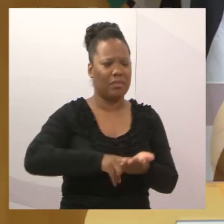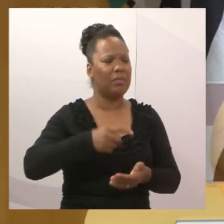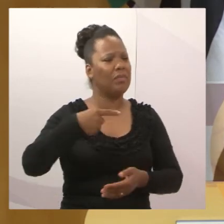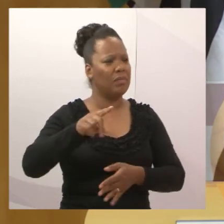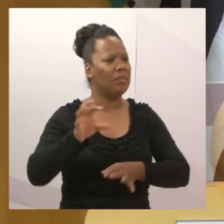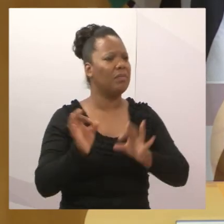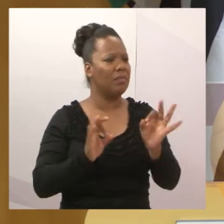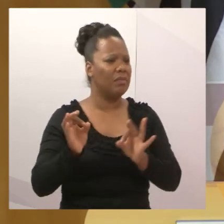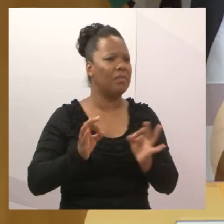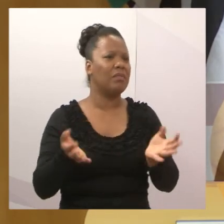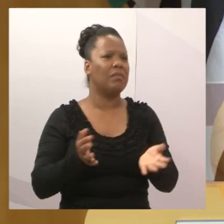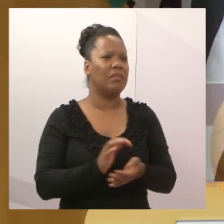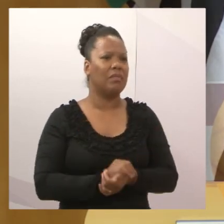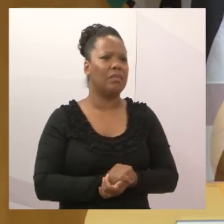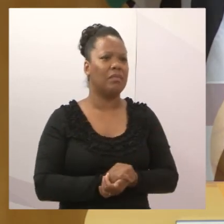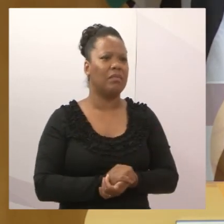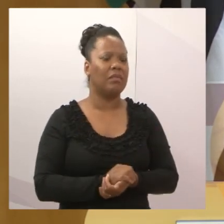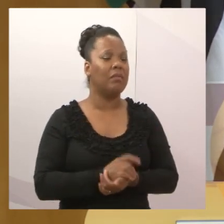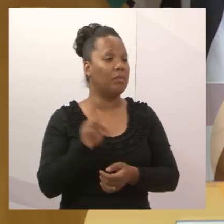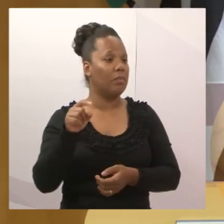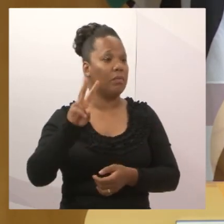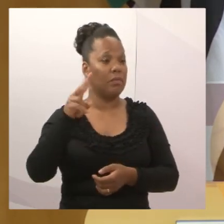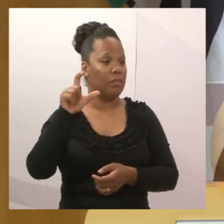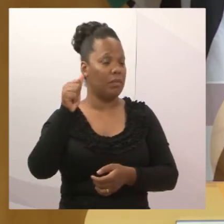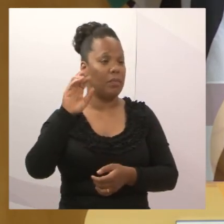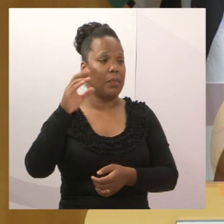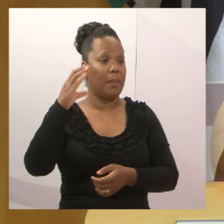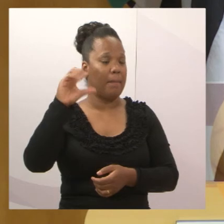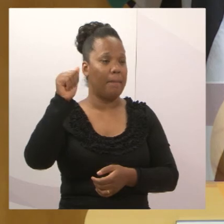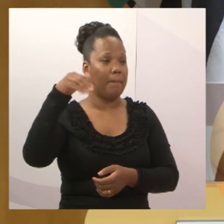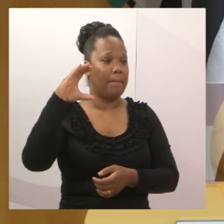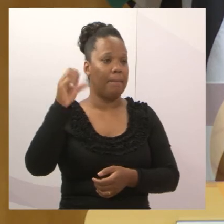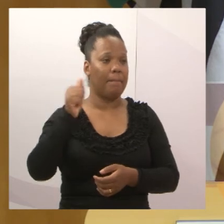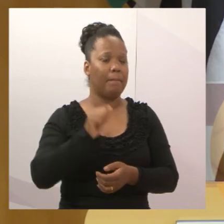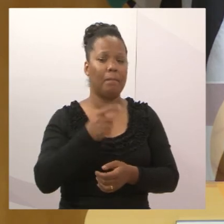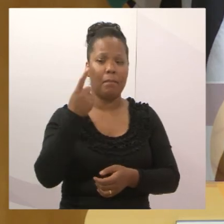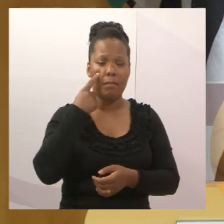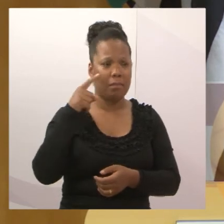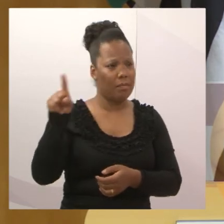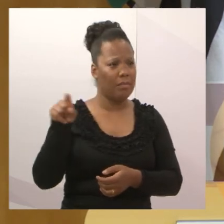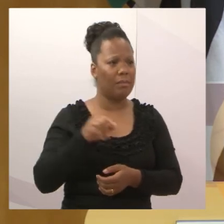fizeram a calçada. Mas olha lá no Vila Branca, na Avenida das Letras,